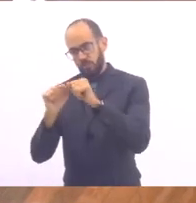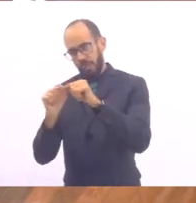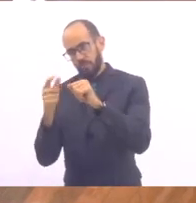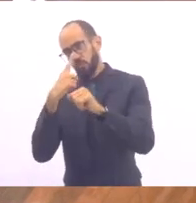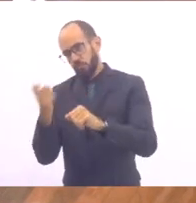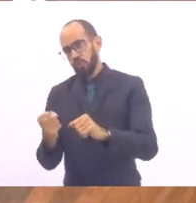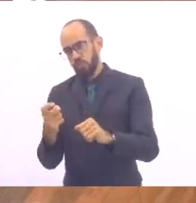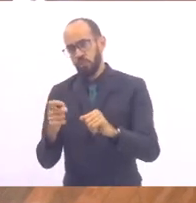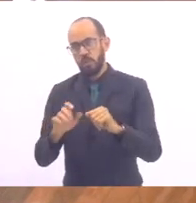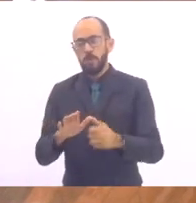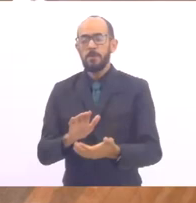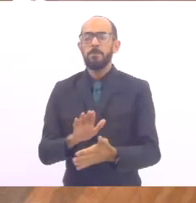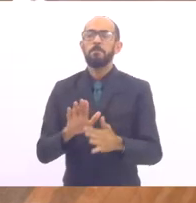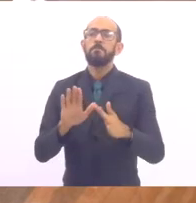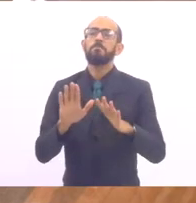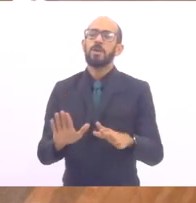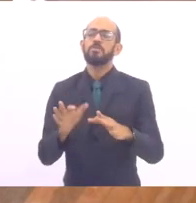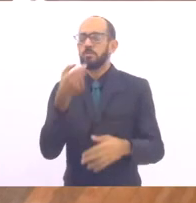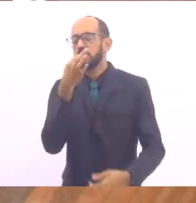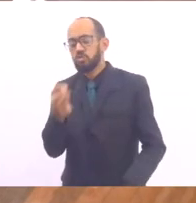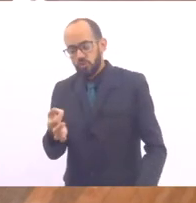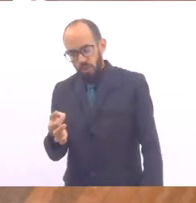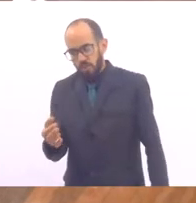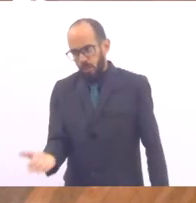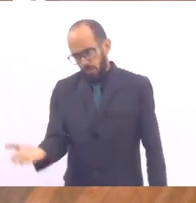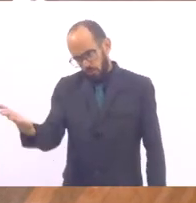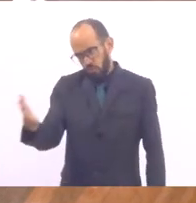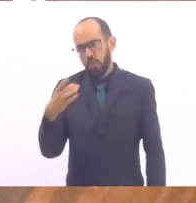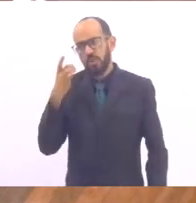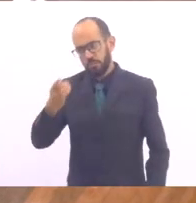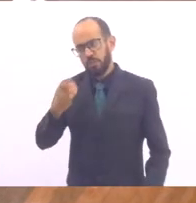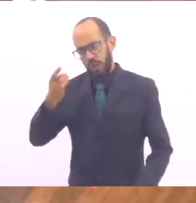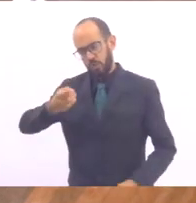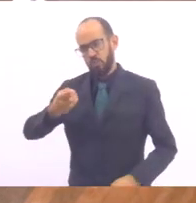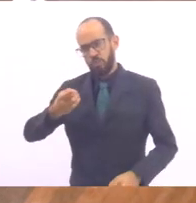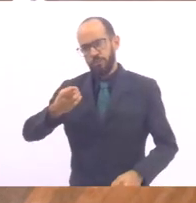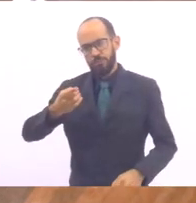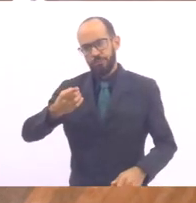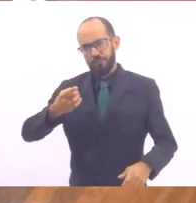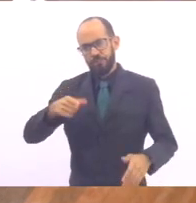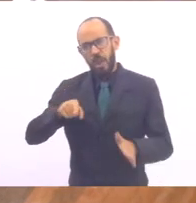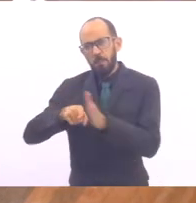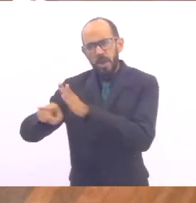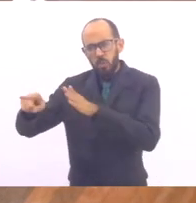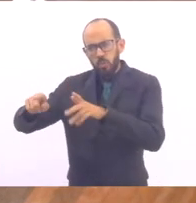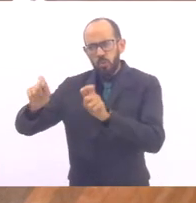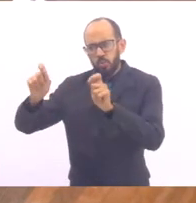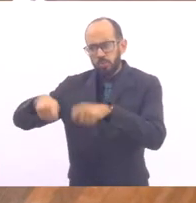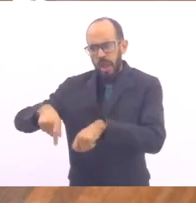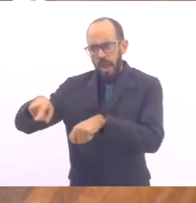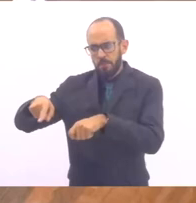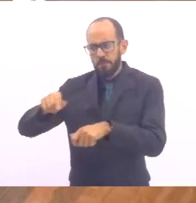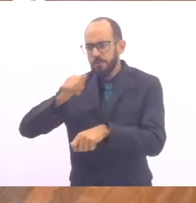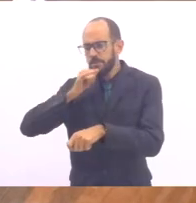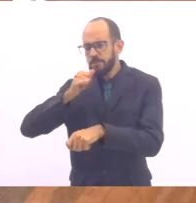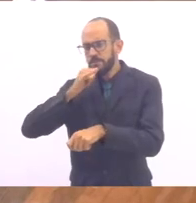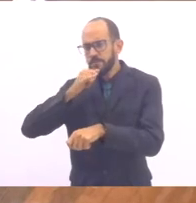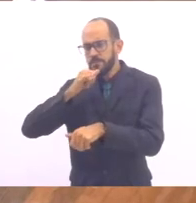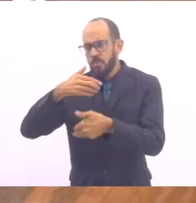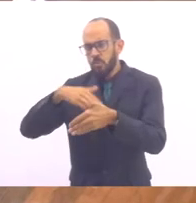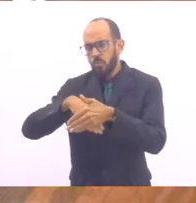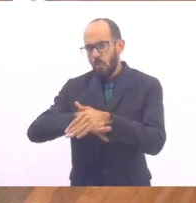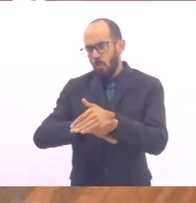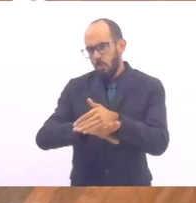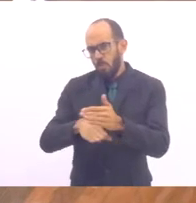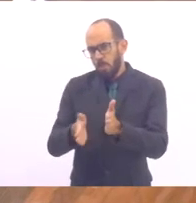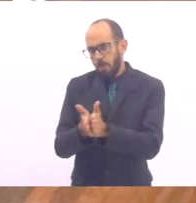existir. Mas eu ia fazer uma sugestão para o senhor, só para concluir. Não é possível. O fundo de pobreza pode ser uma alíquota